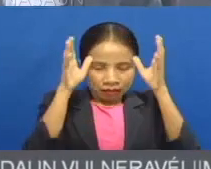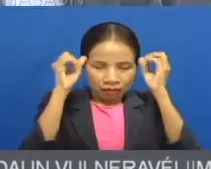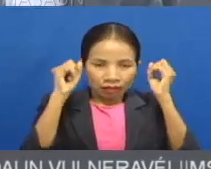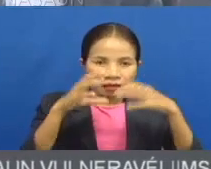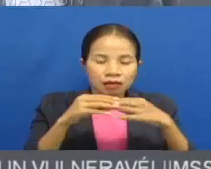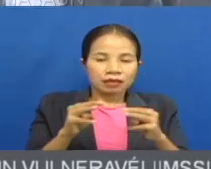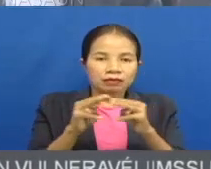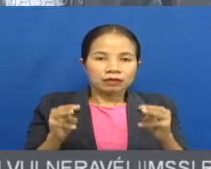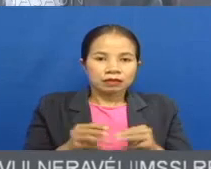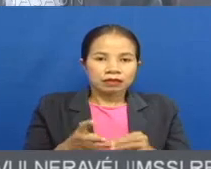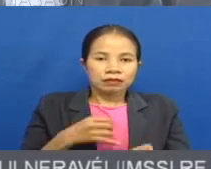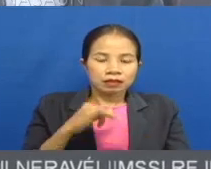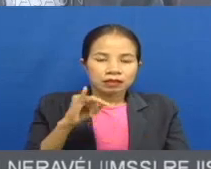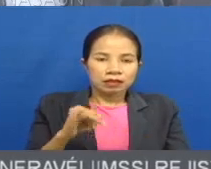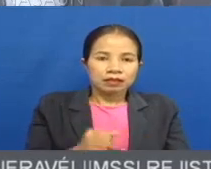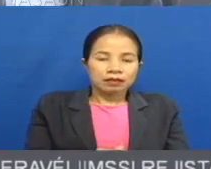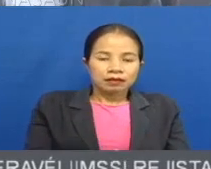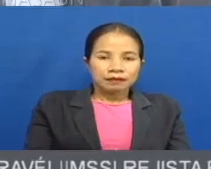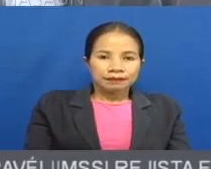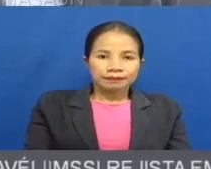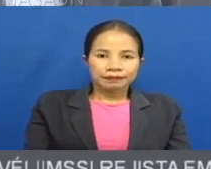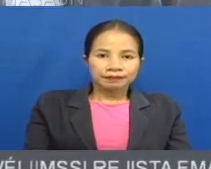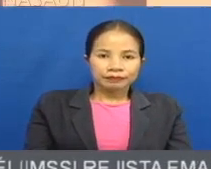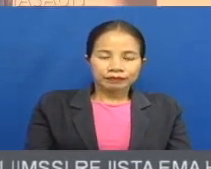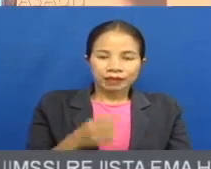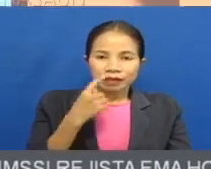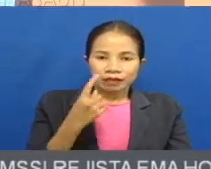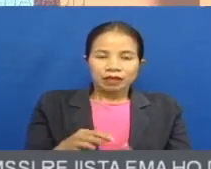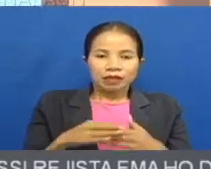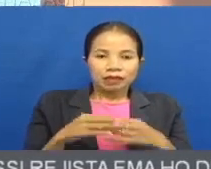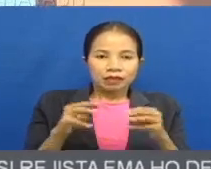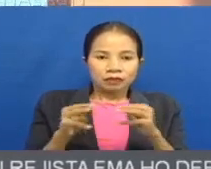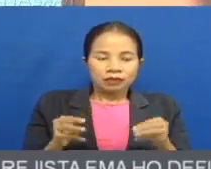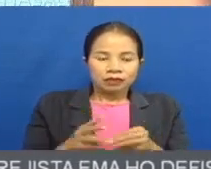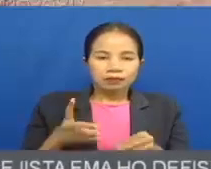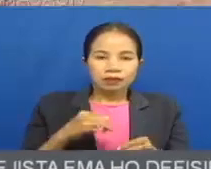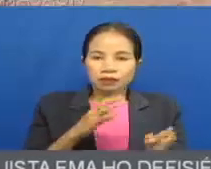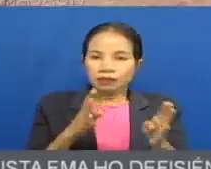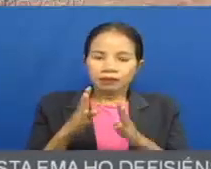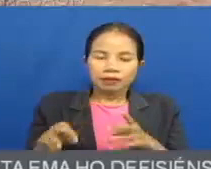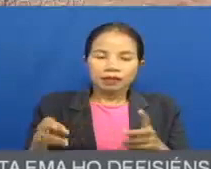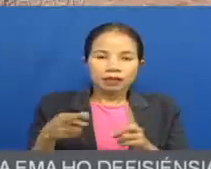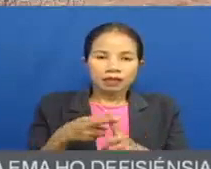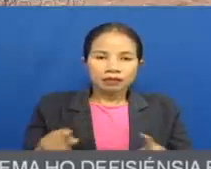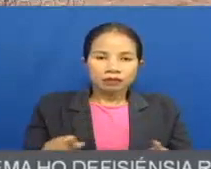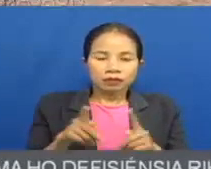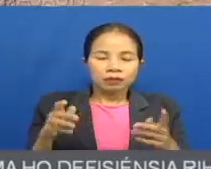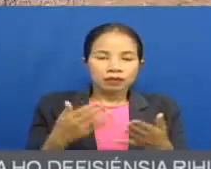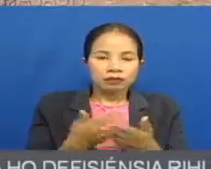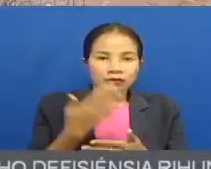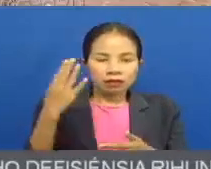autoridade município dili, Guilherminha Filomena Saldanha Ribeiro Hateten, autoridade município dili prepara una cemitério público fo un